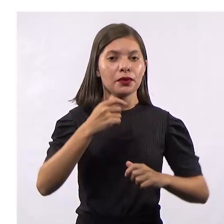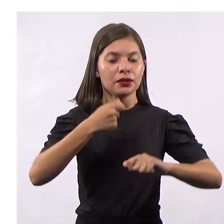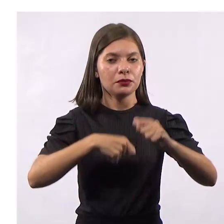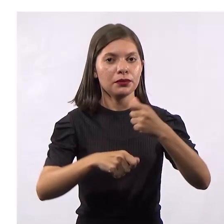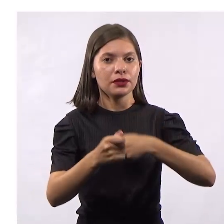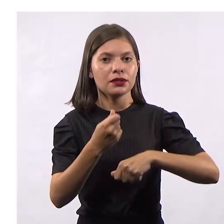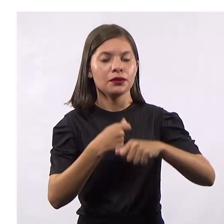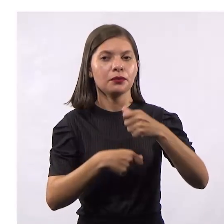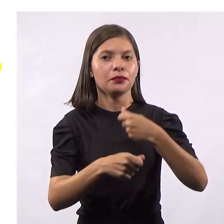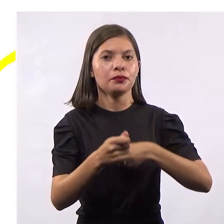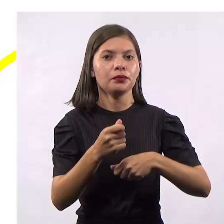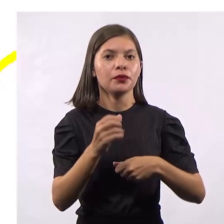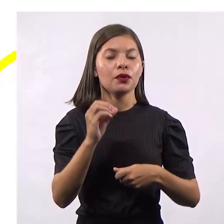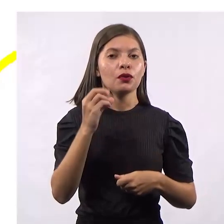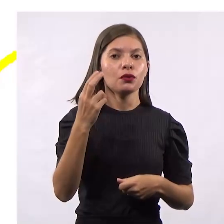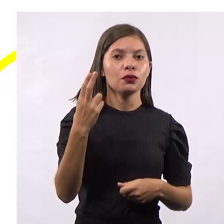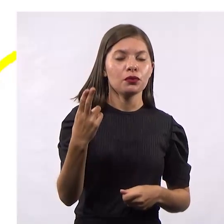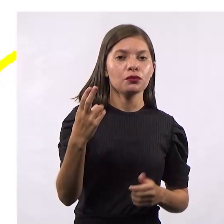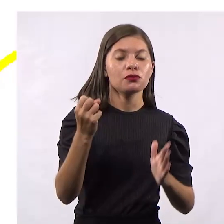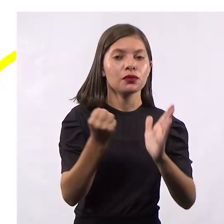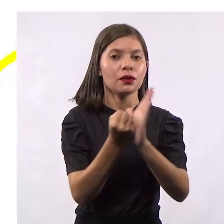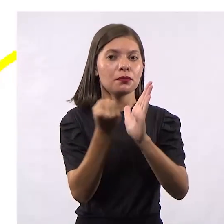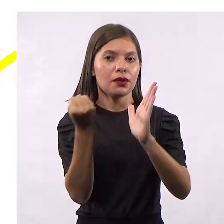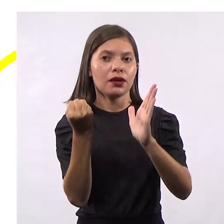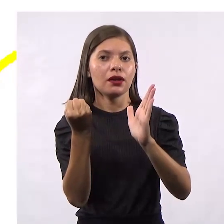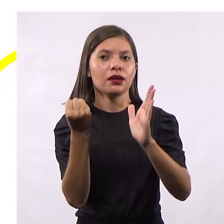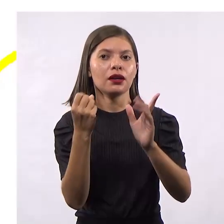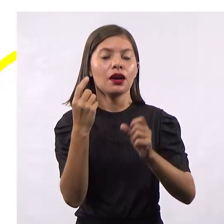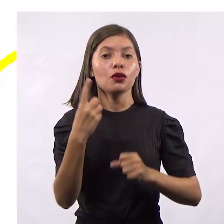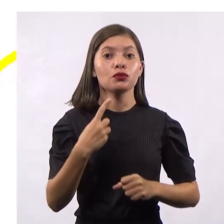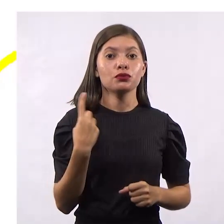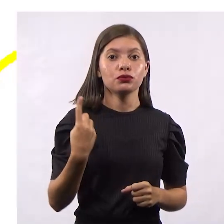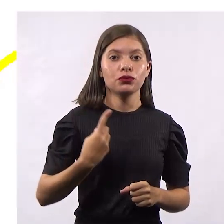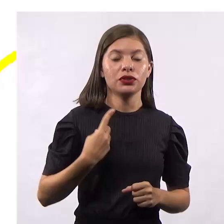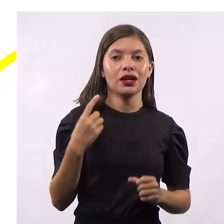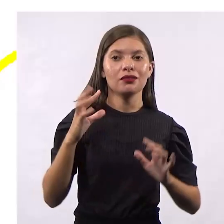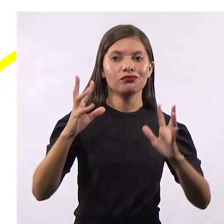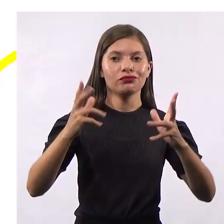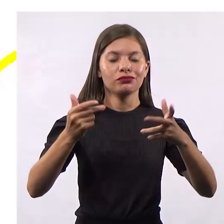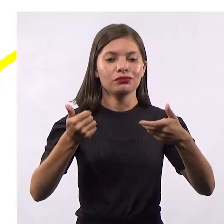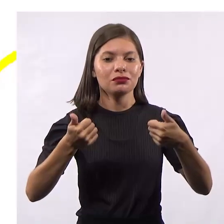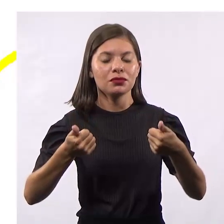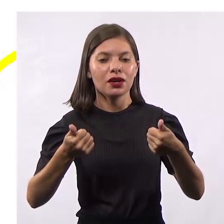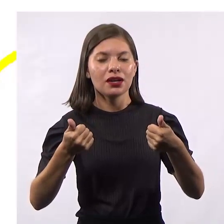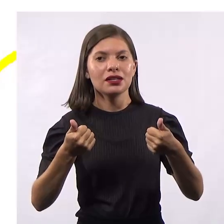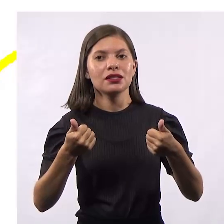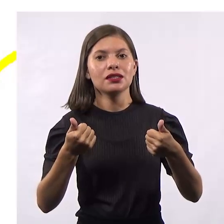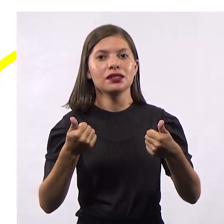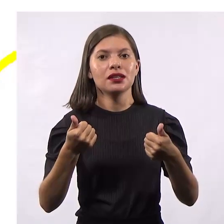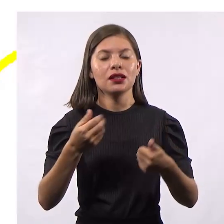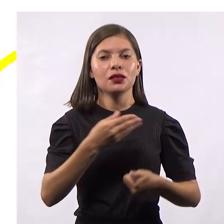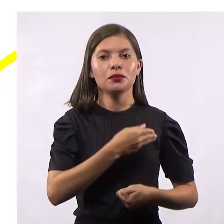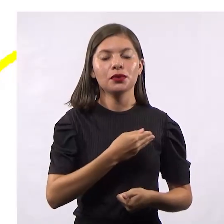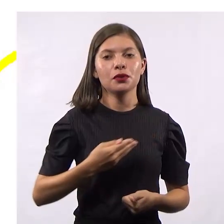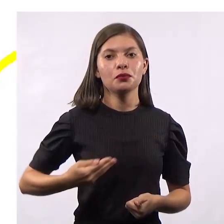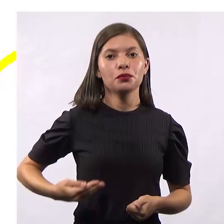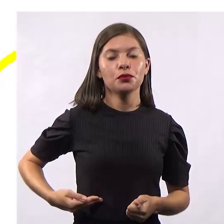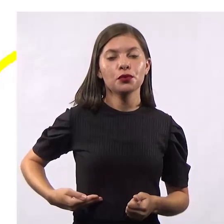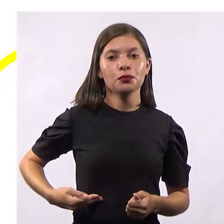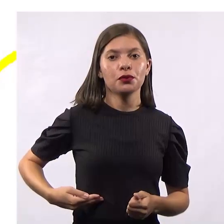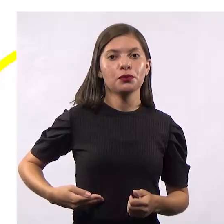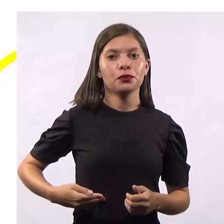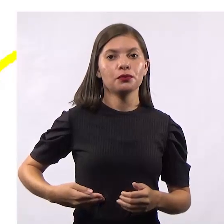já adotados pela administração. Ou quando a marca ou modelo for a única capaz de atender o poder